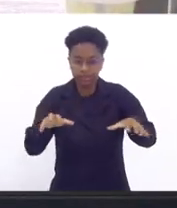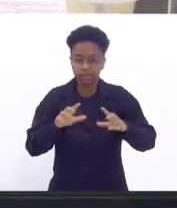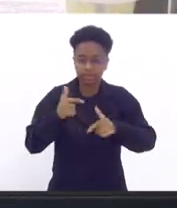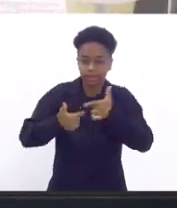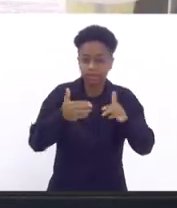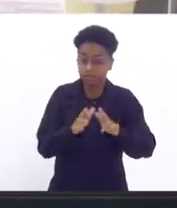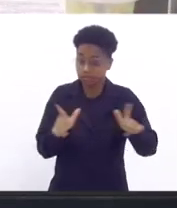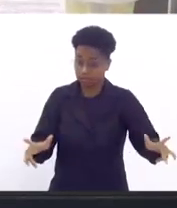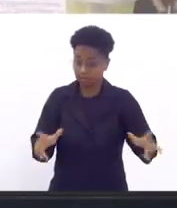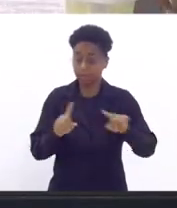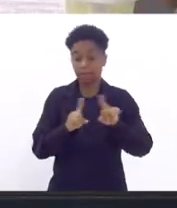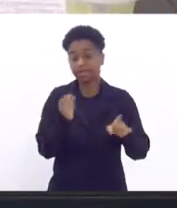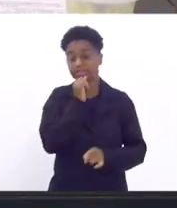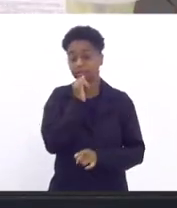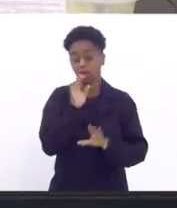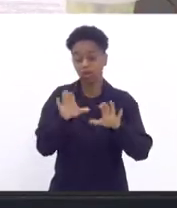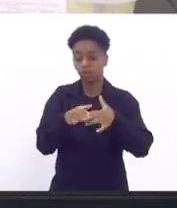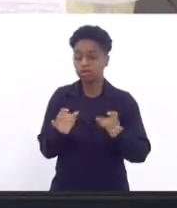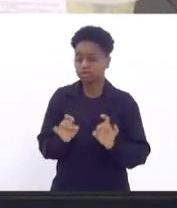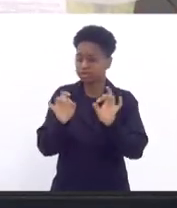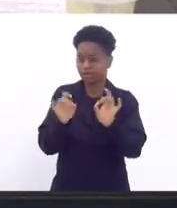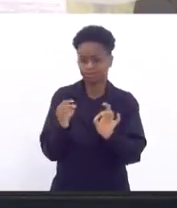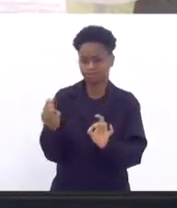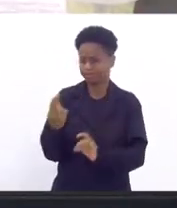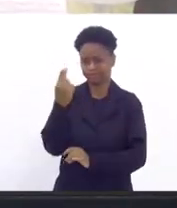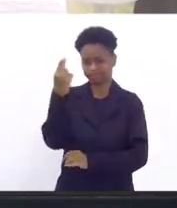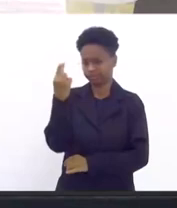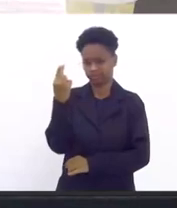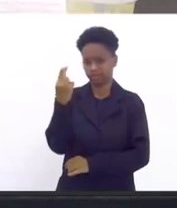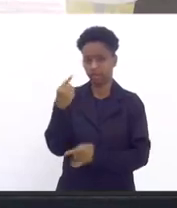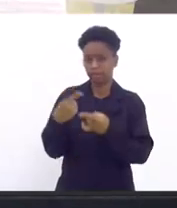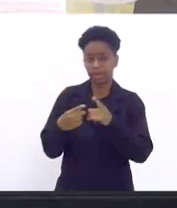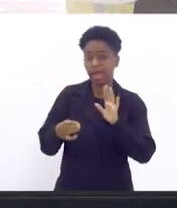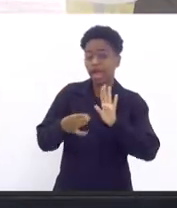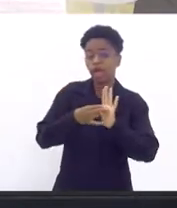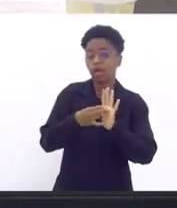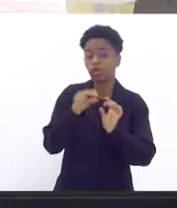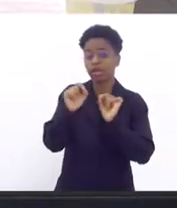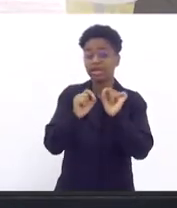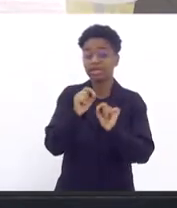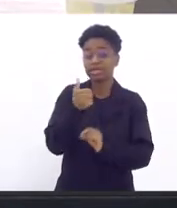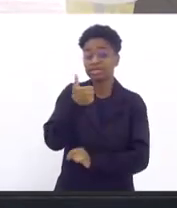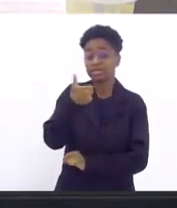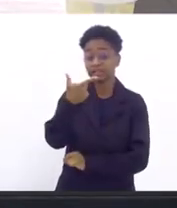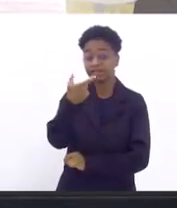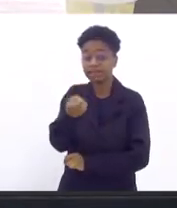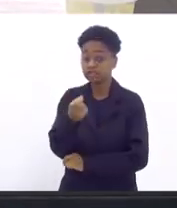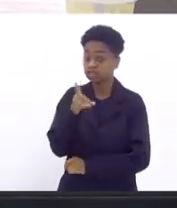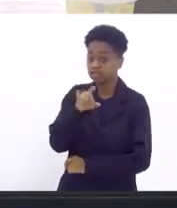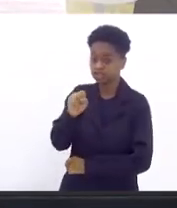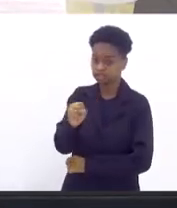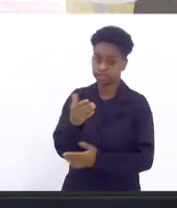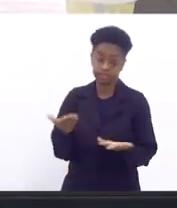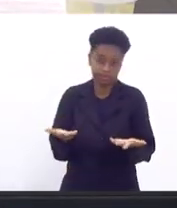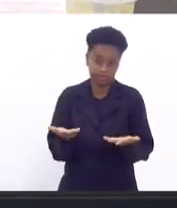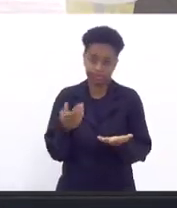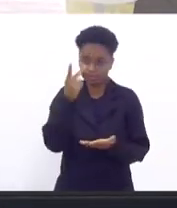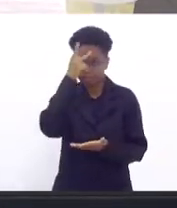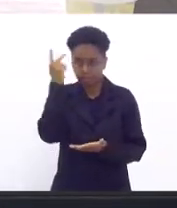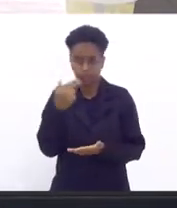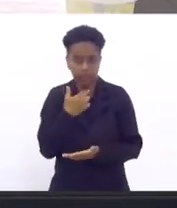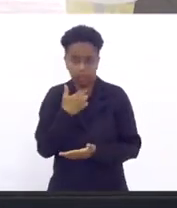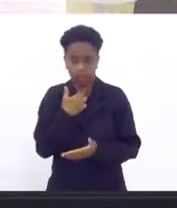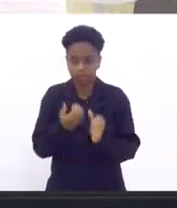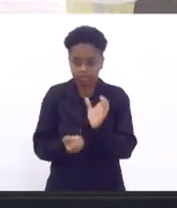como são especial nem pensar começando especial pelo regimento da casa são 120 dias quer dizer um colega não poder montar